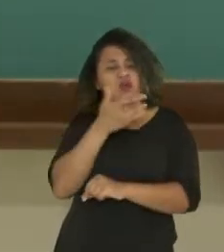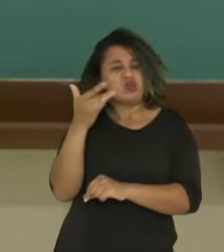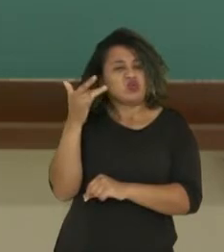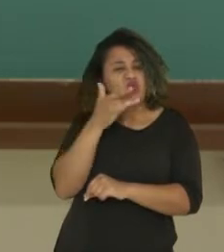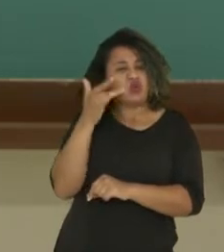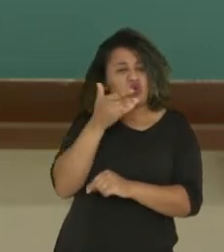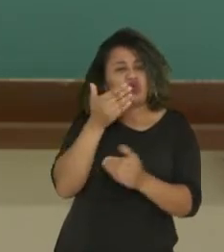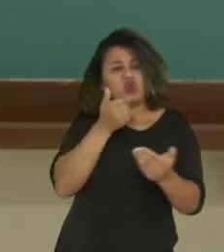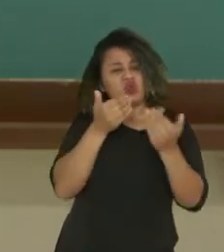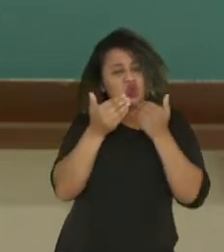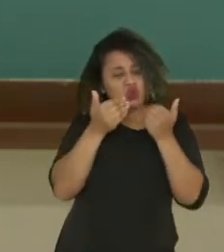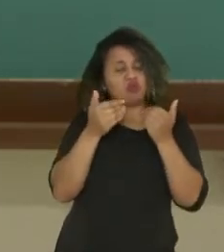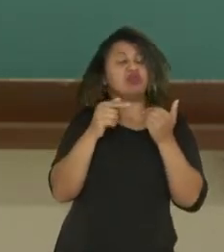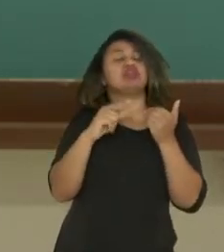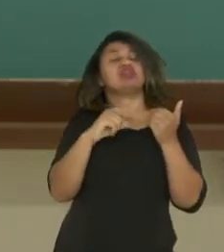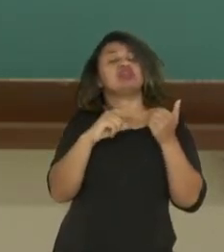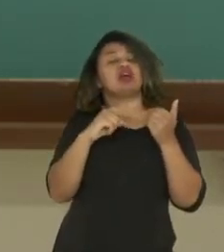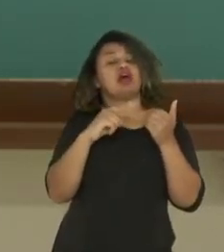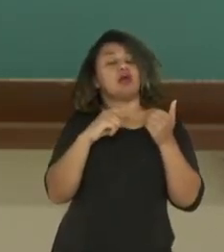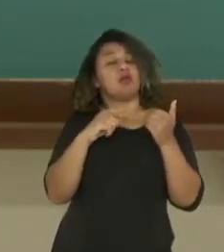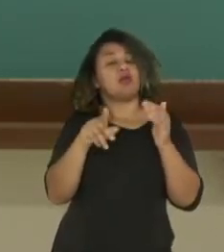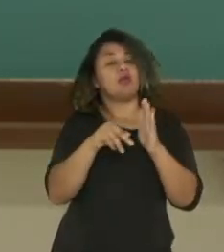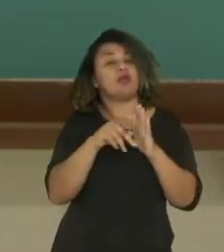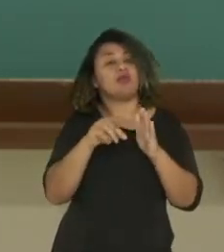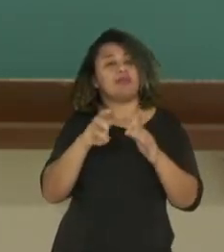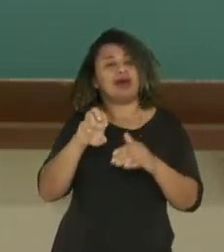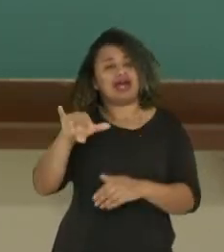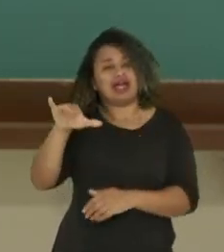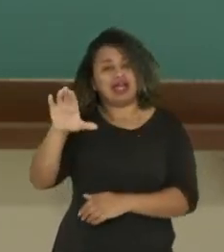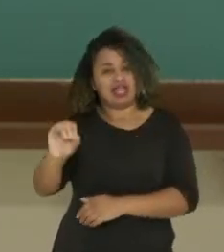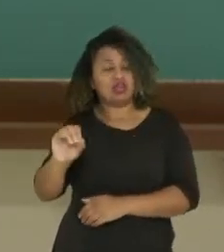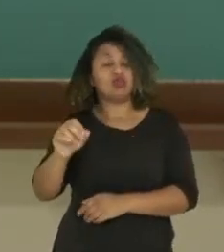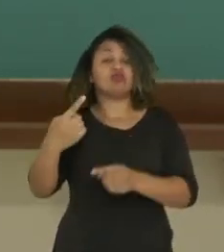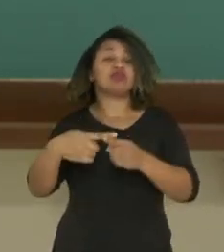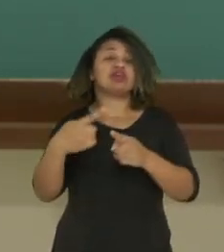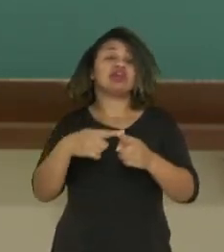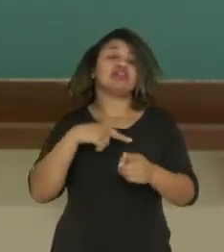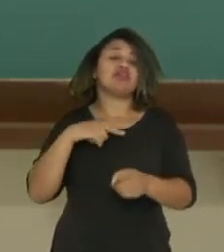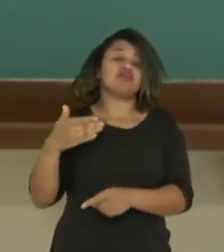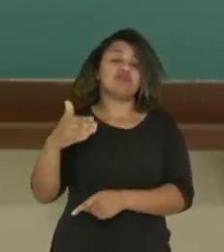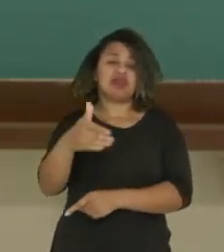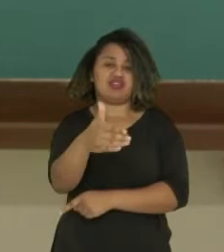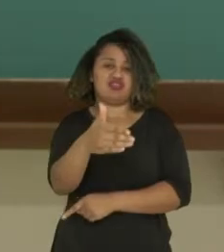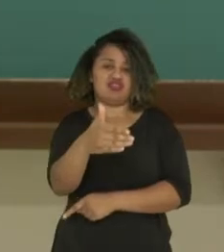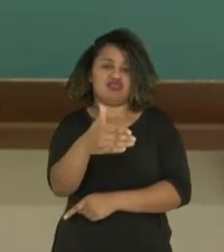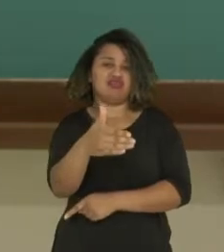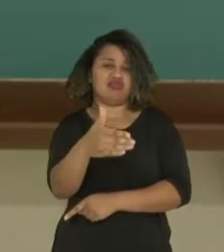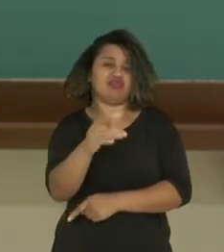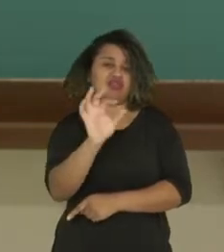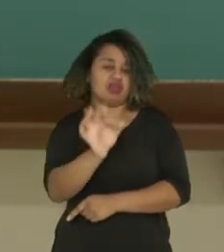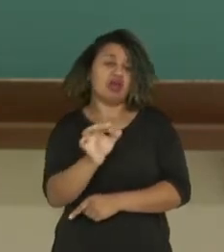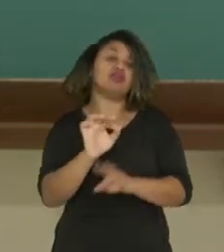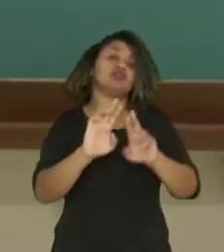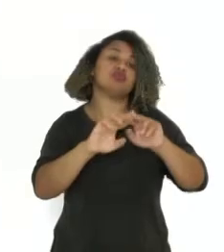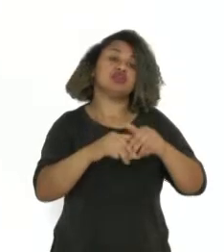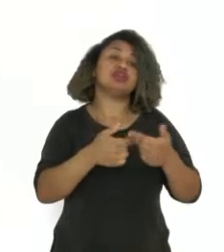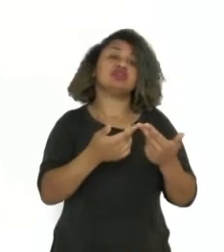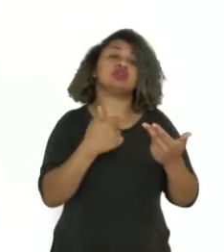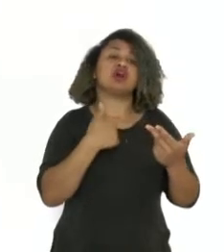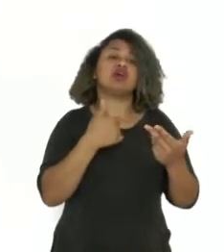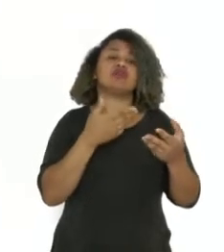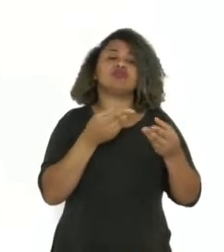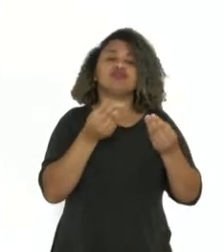né, como o ingrediente principal ali é o peixe, então, né, faz referência justamente a isso, tá? Um